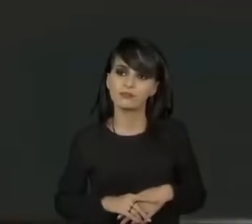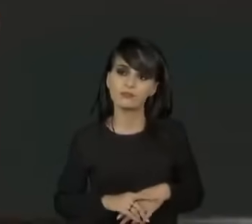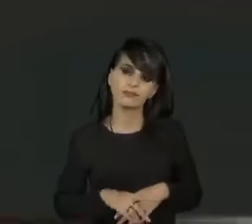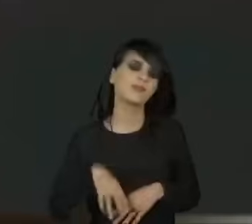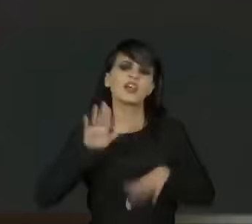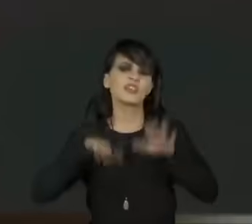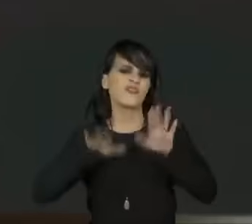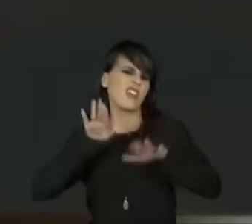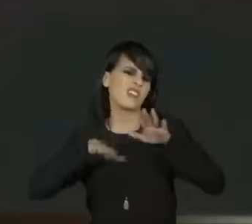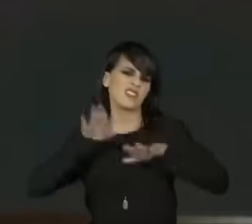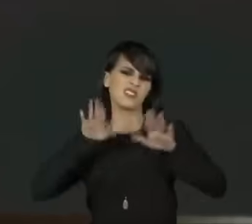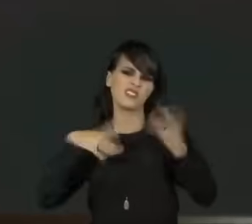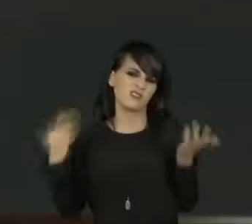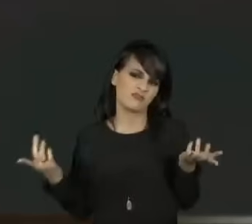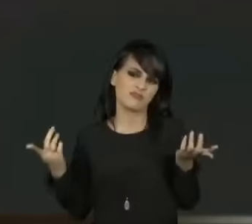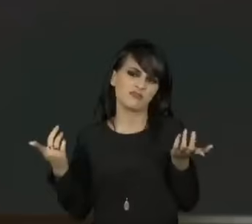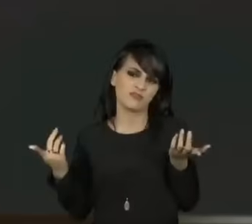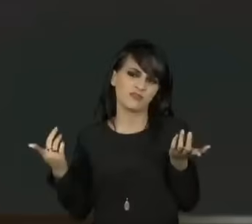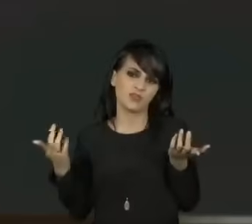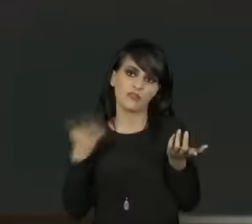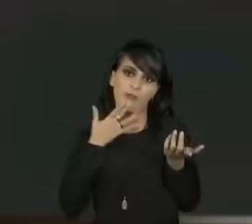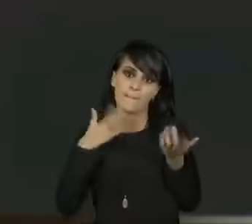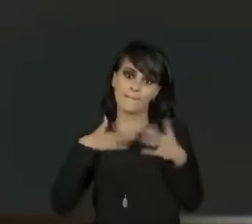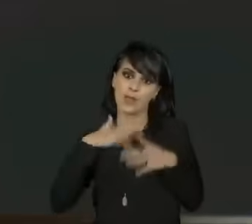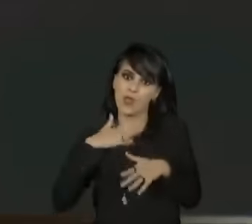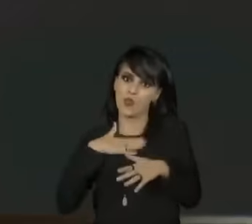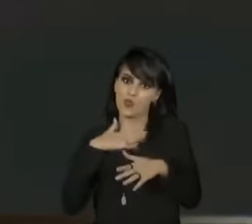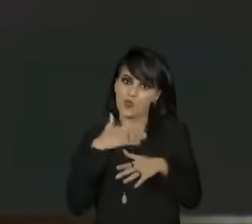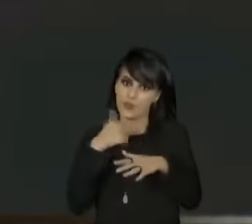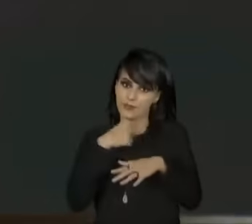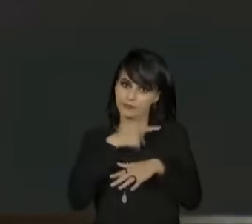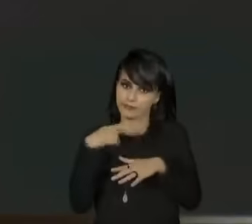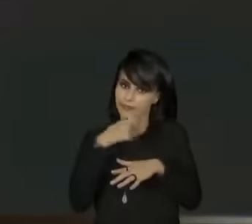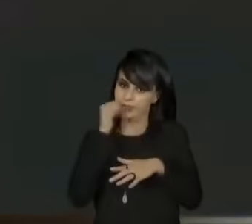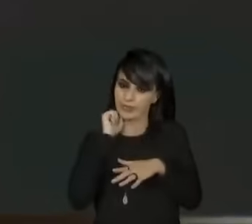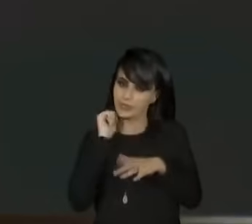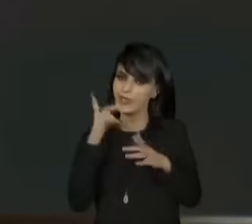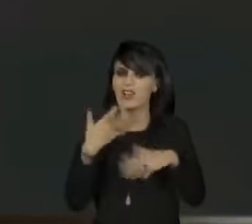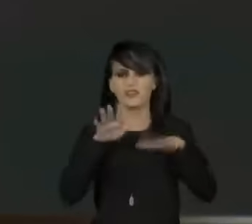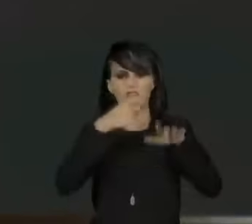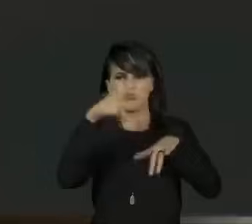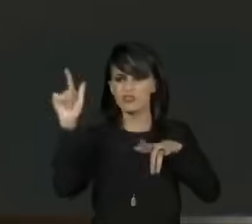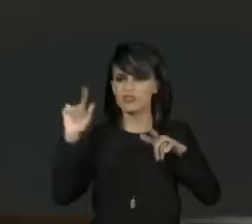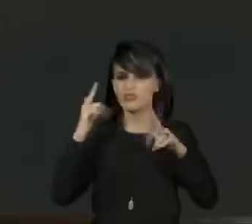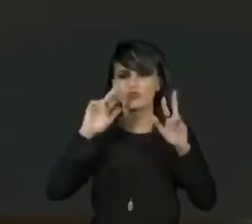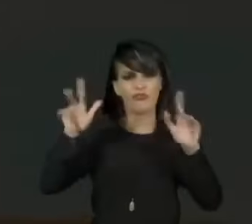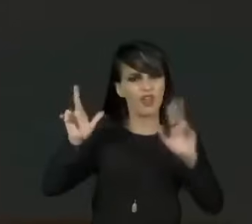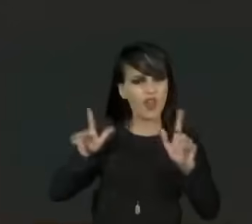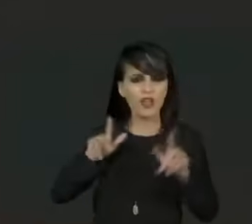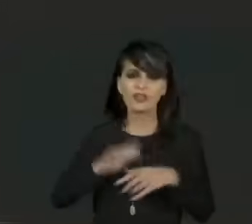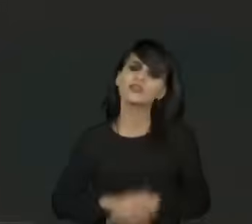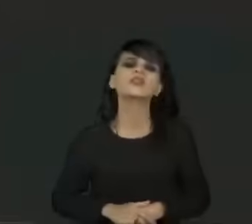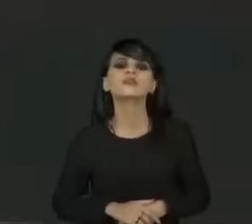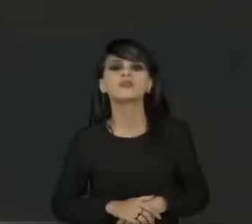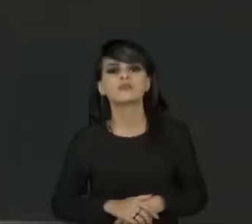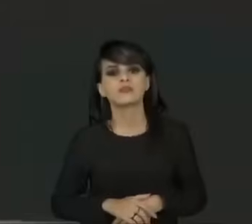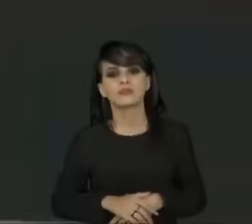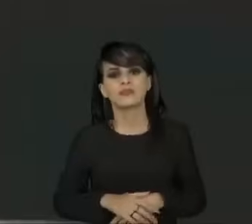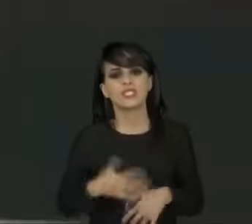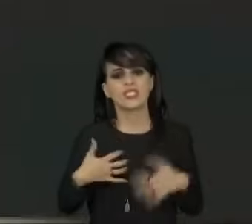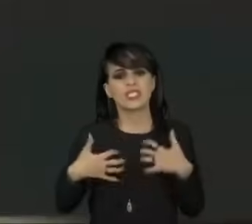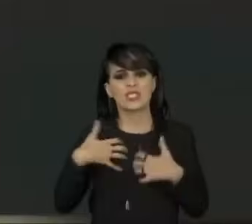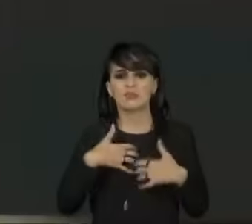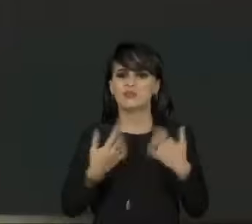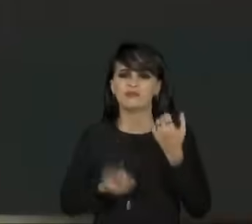demais de vez quando T dizendo tô falando de mim pode ser que de você sejam outras tá ressentimento é uma coisa